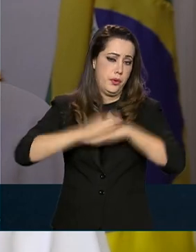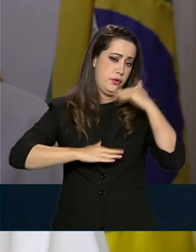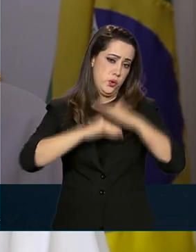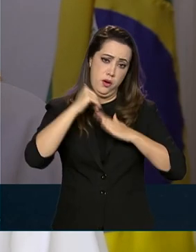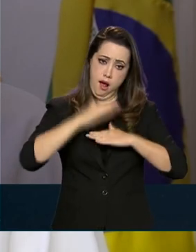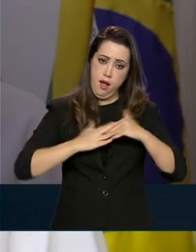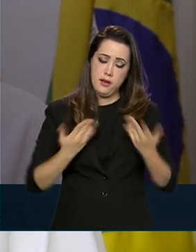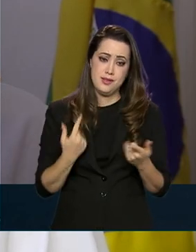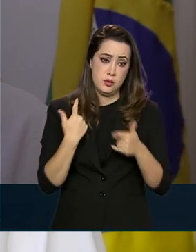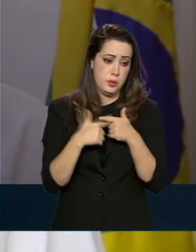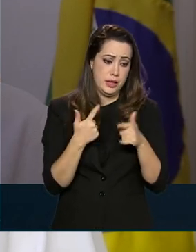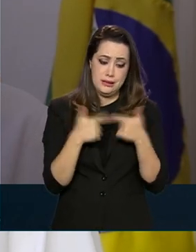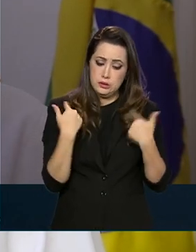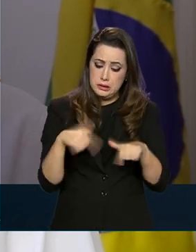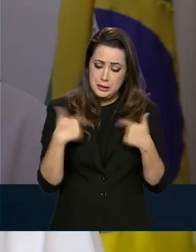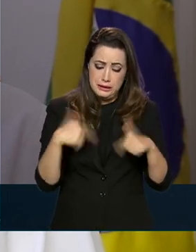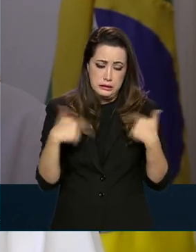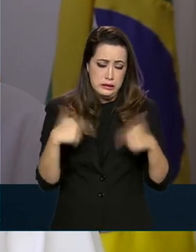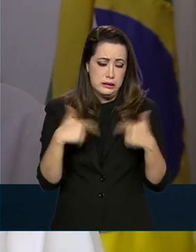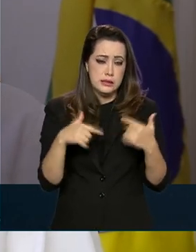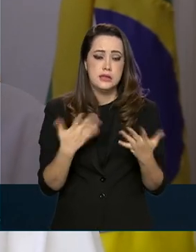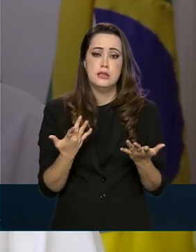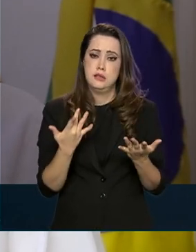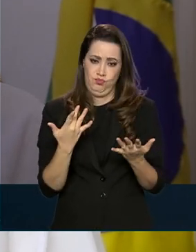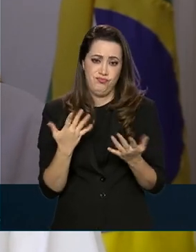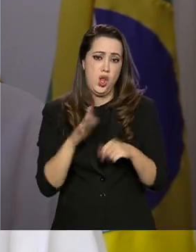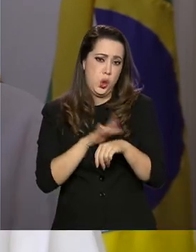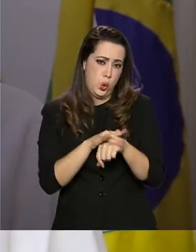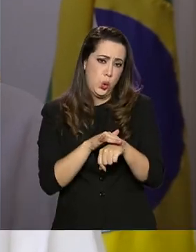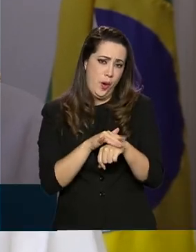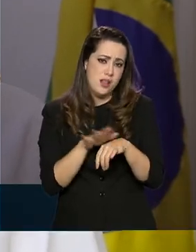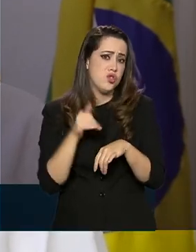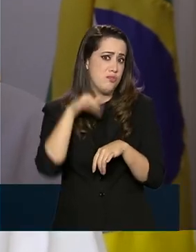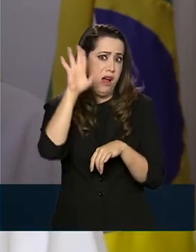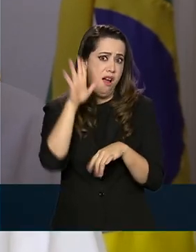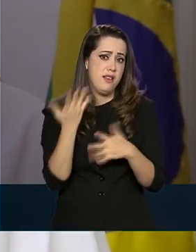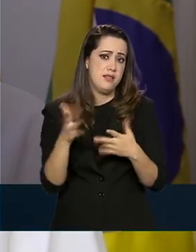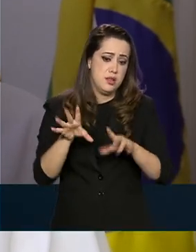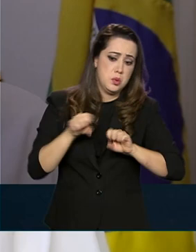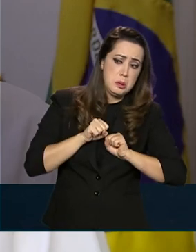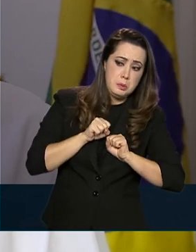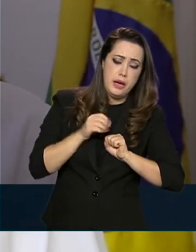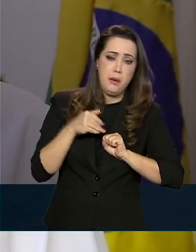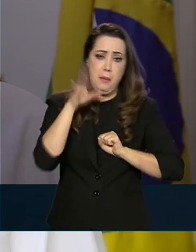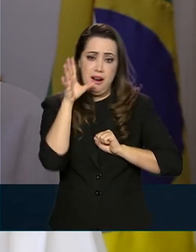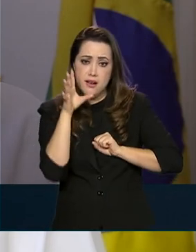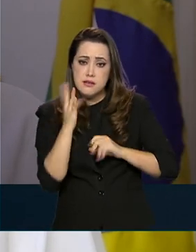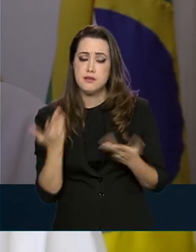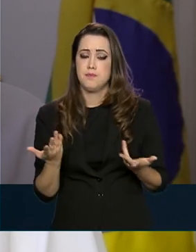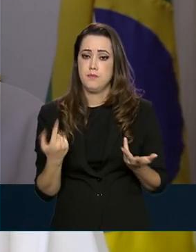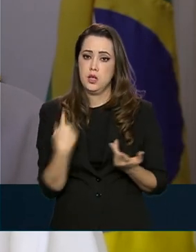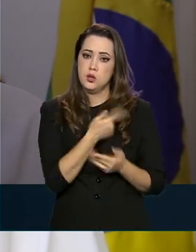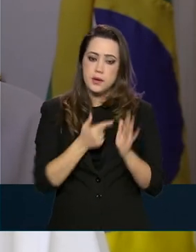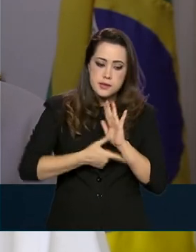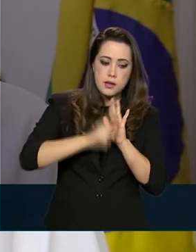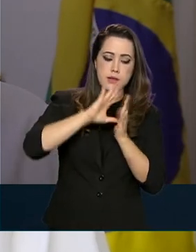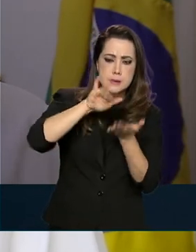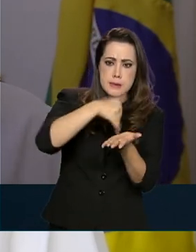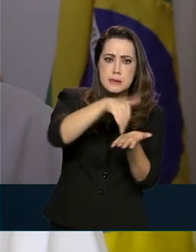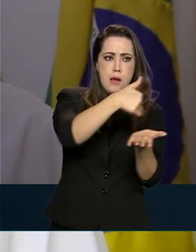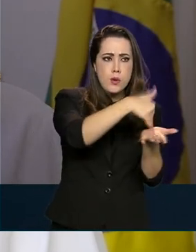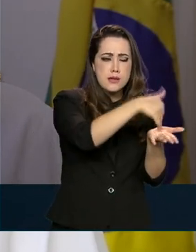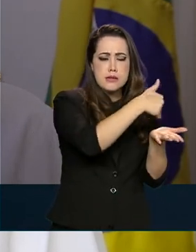saúde, por estarem na linha de frente, adoeceriam mais do que a população de maneira geral. E nós nos antecipamos,